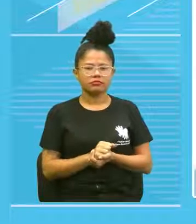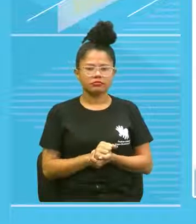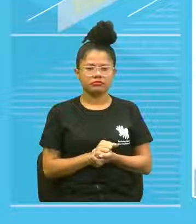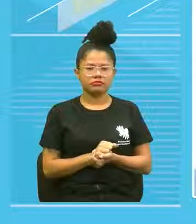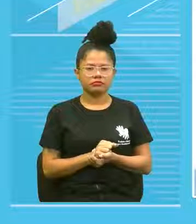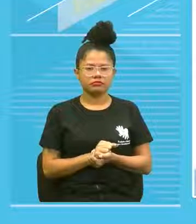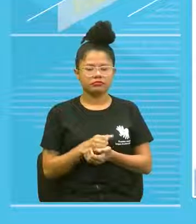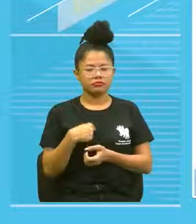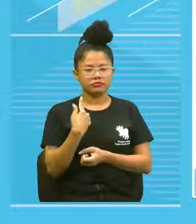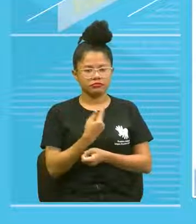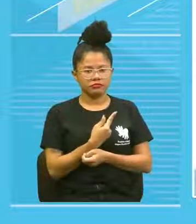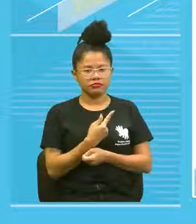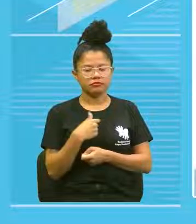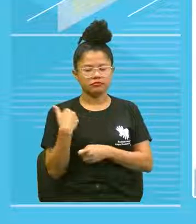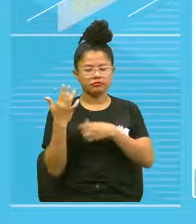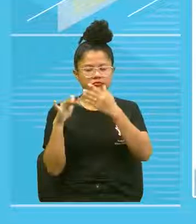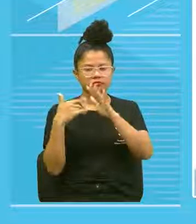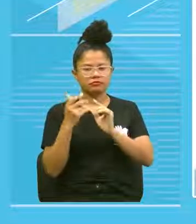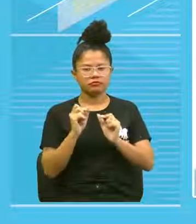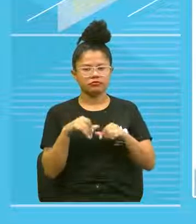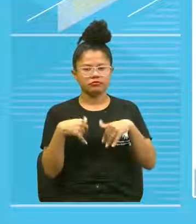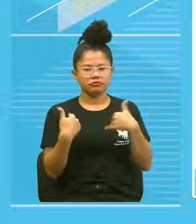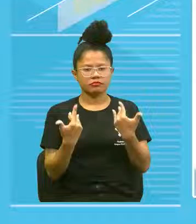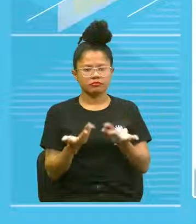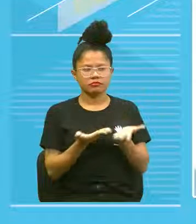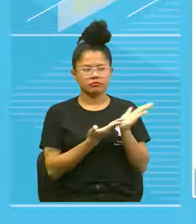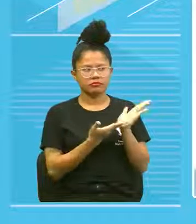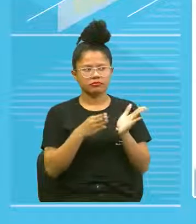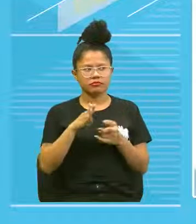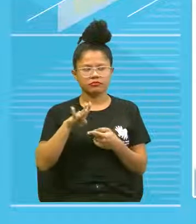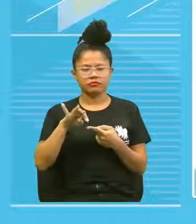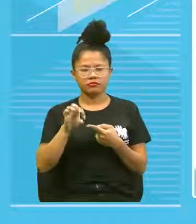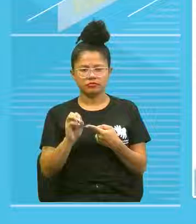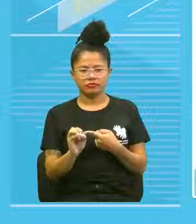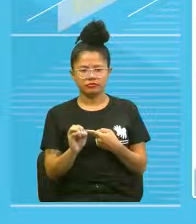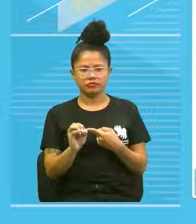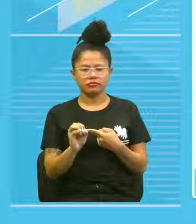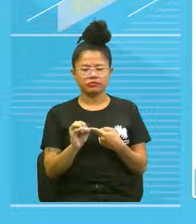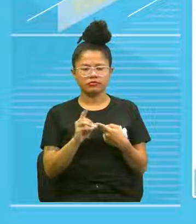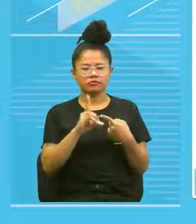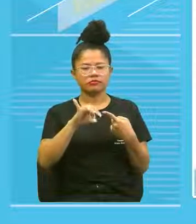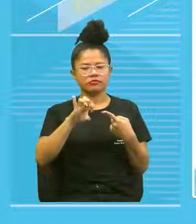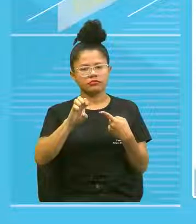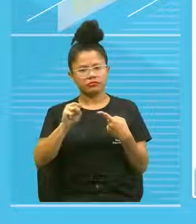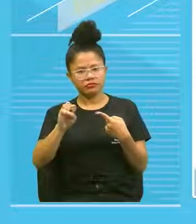pois nós desenvolvemos ou Bio diesel